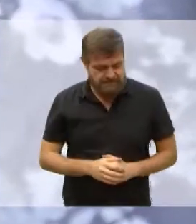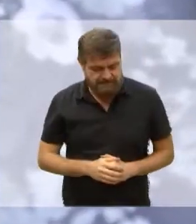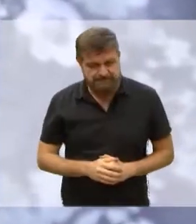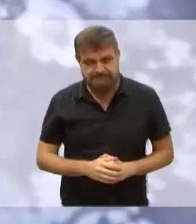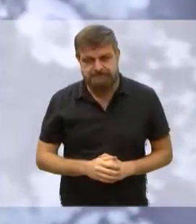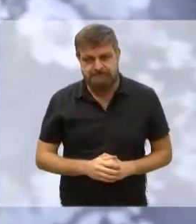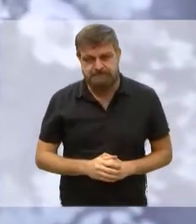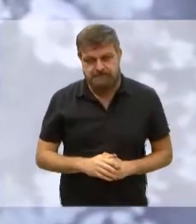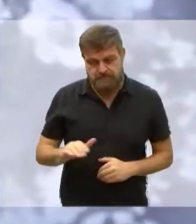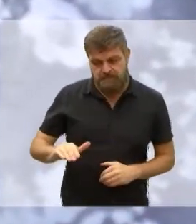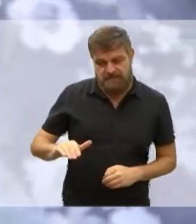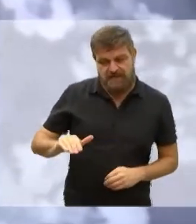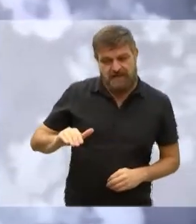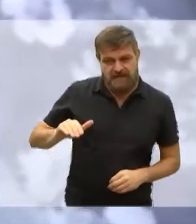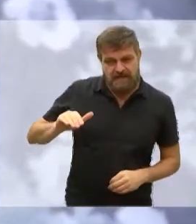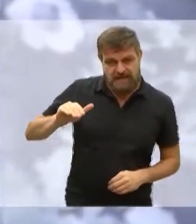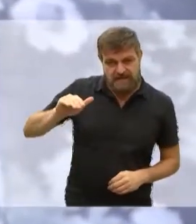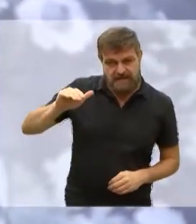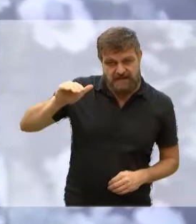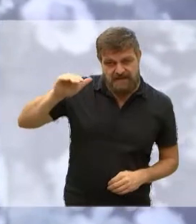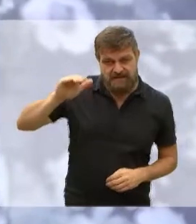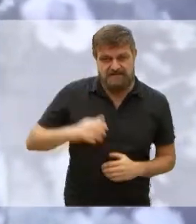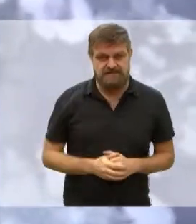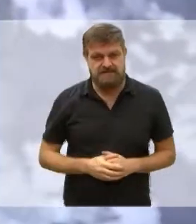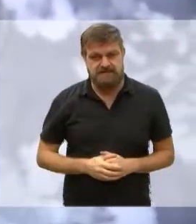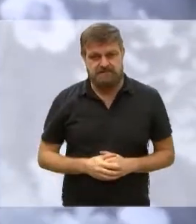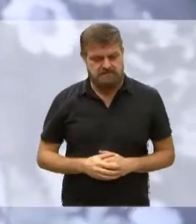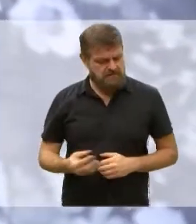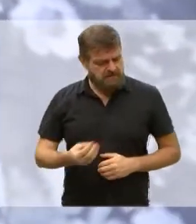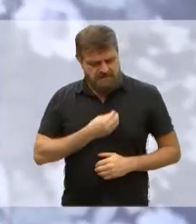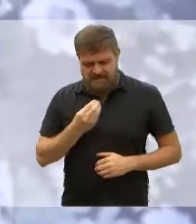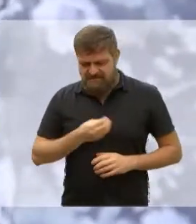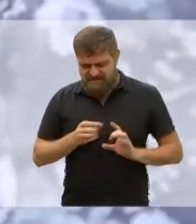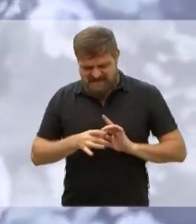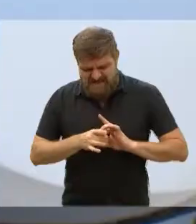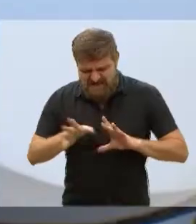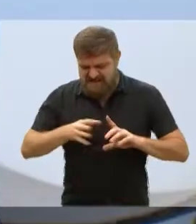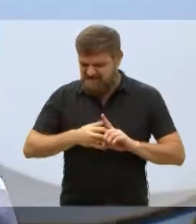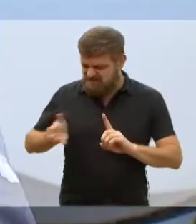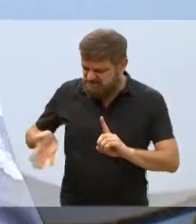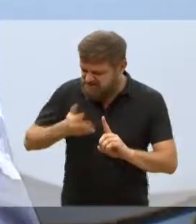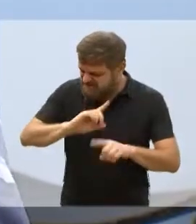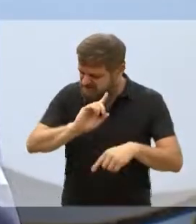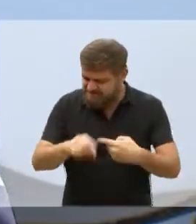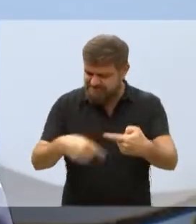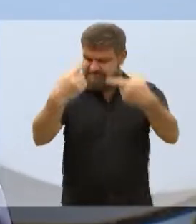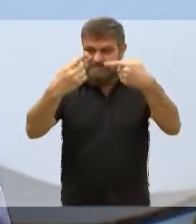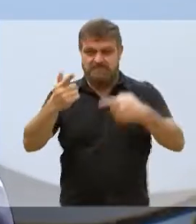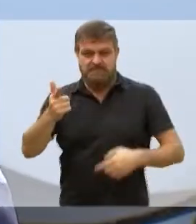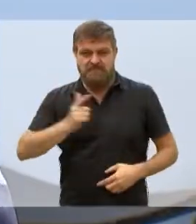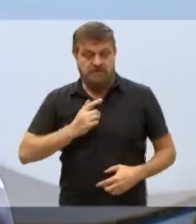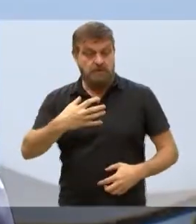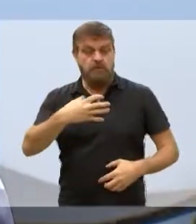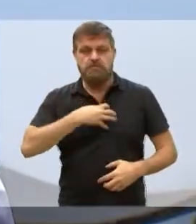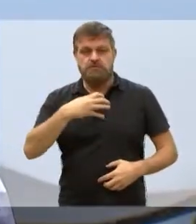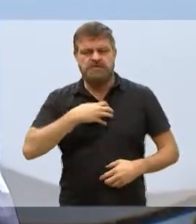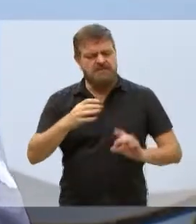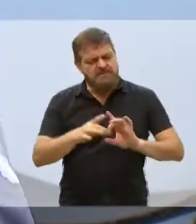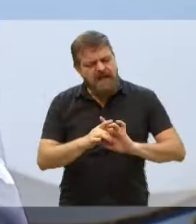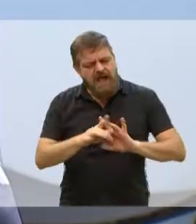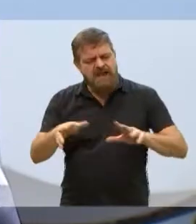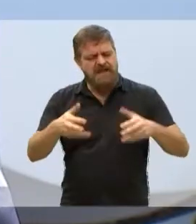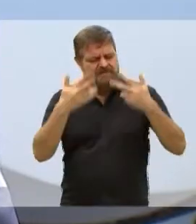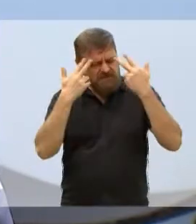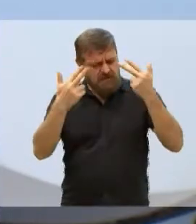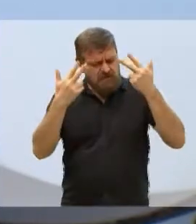jovem que cresceu e desabrochou com essas terapias, com essa sua forma